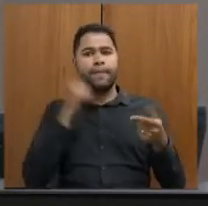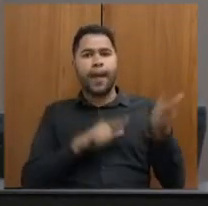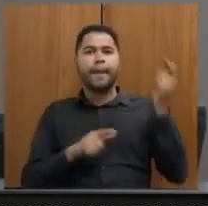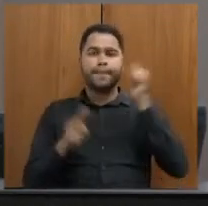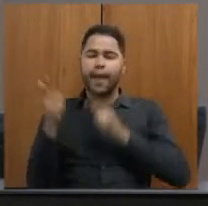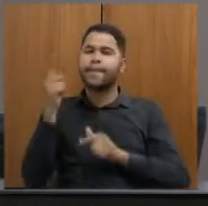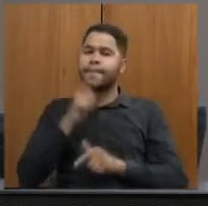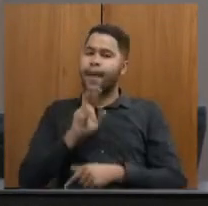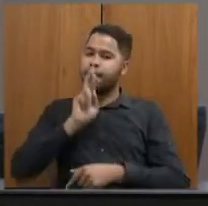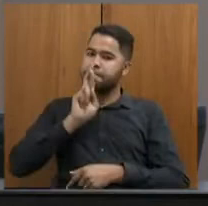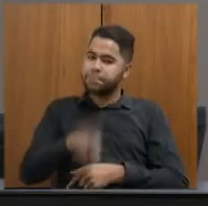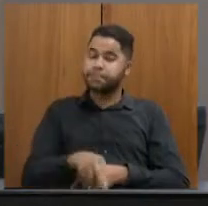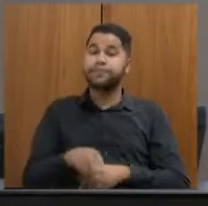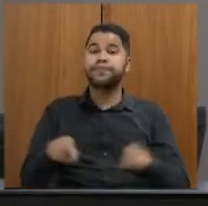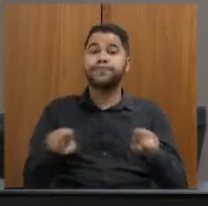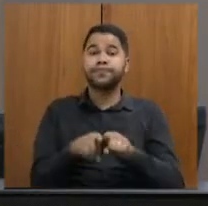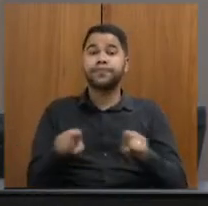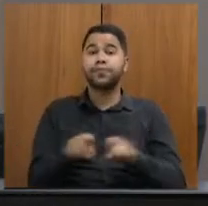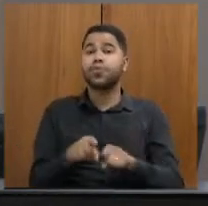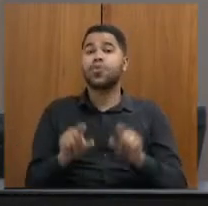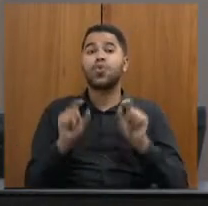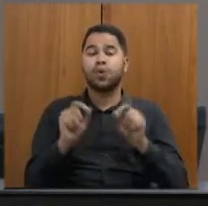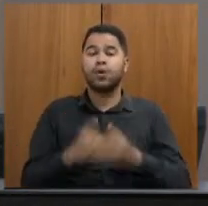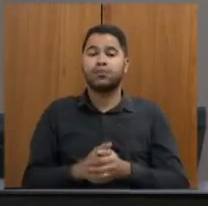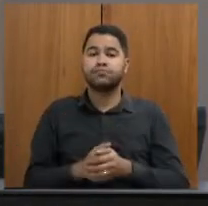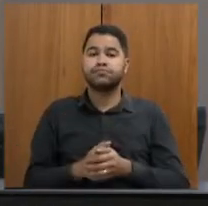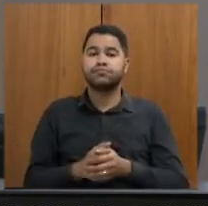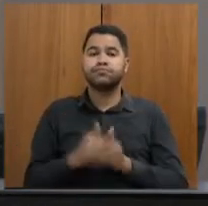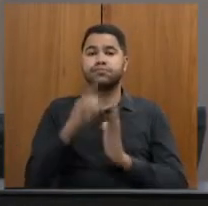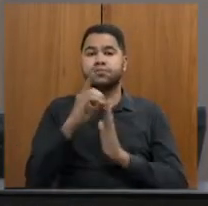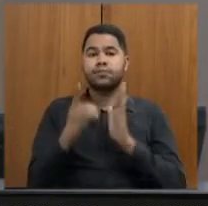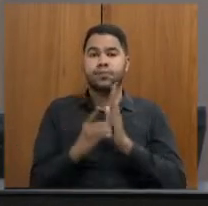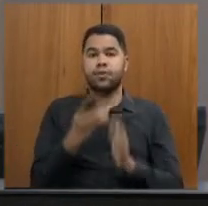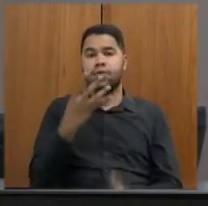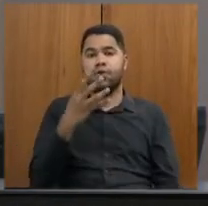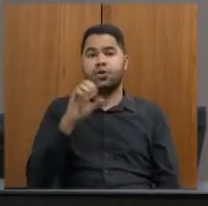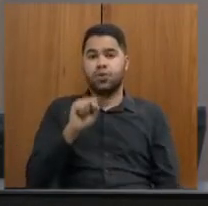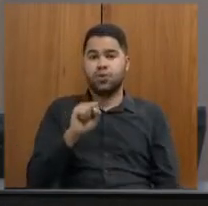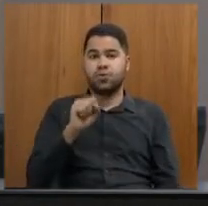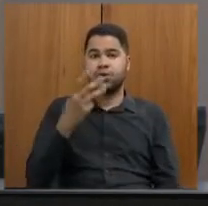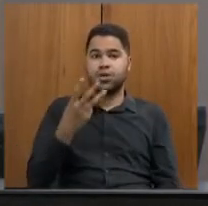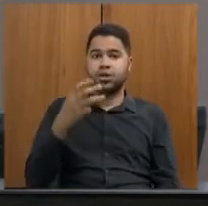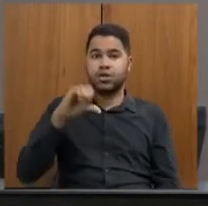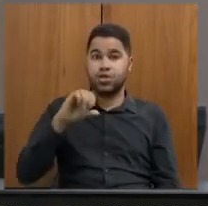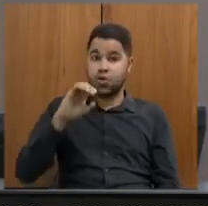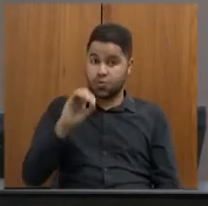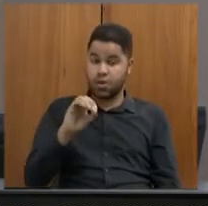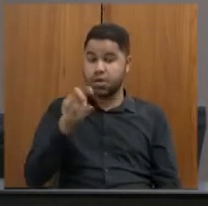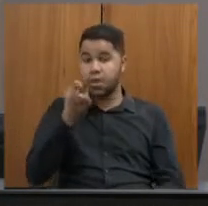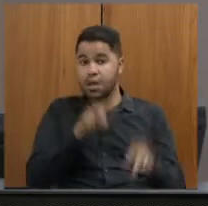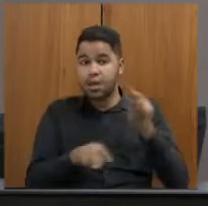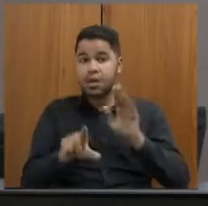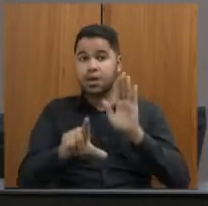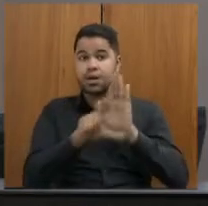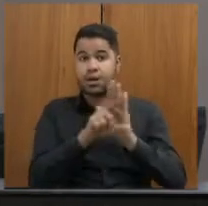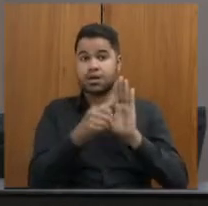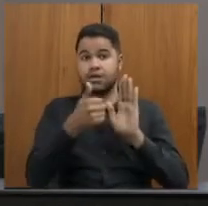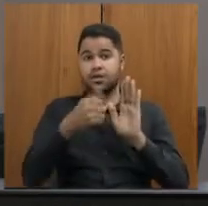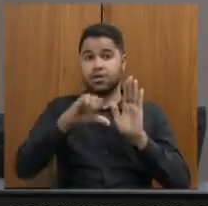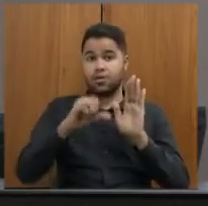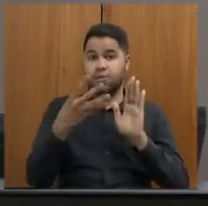e ainda fizemos a questão do Decreto 48 390 que é uma revisão da lei